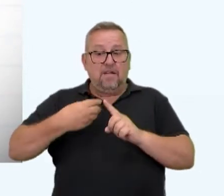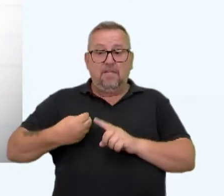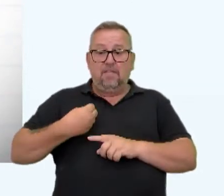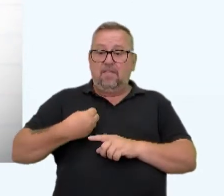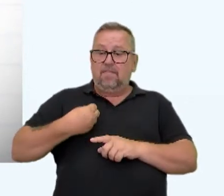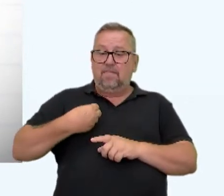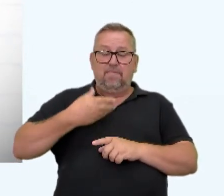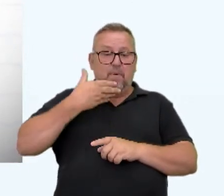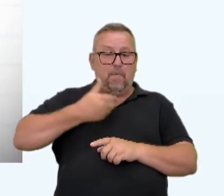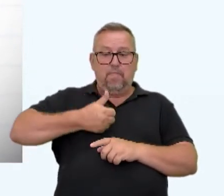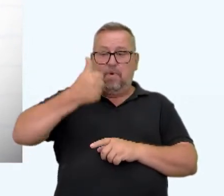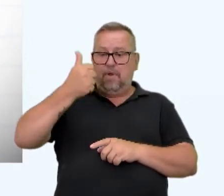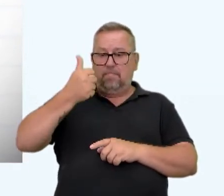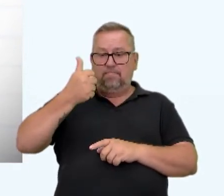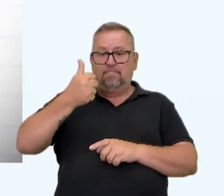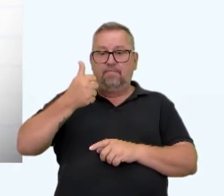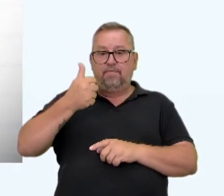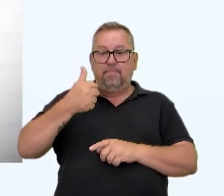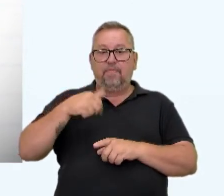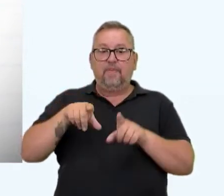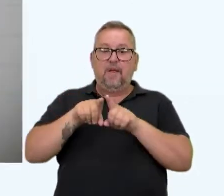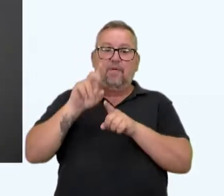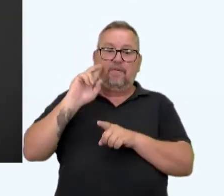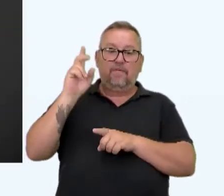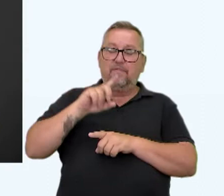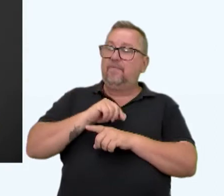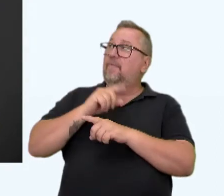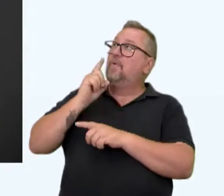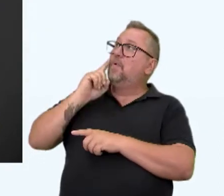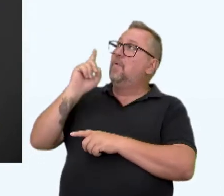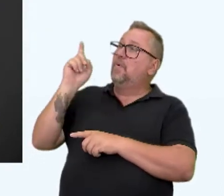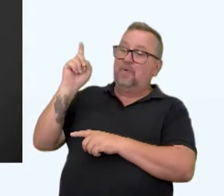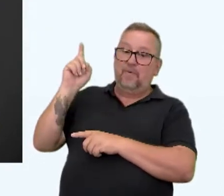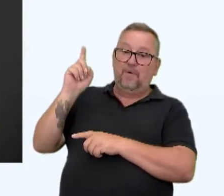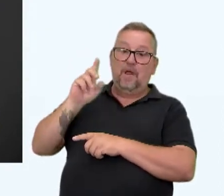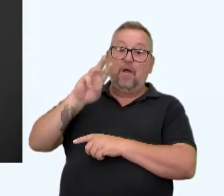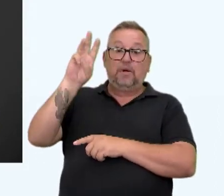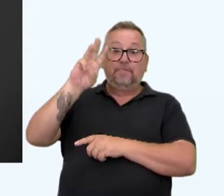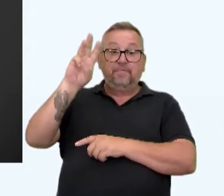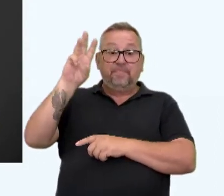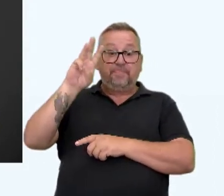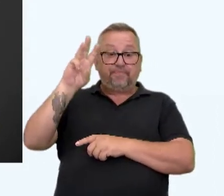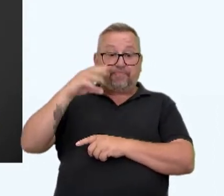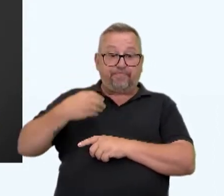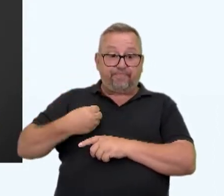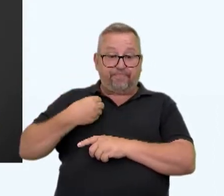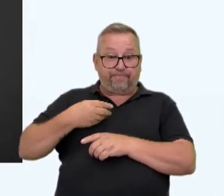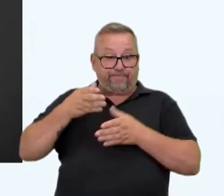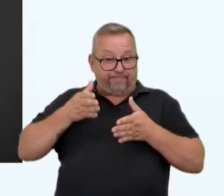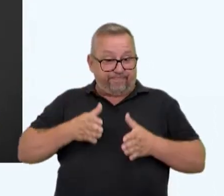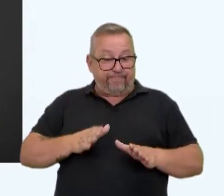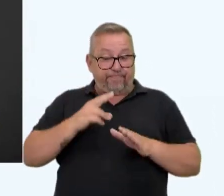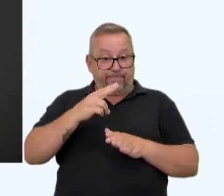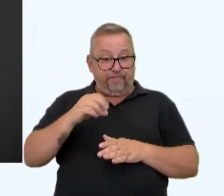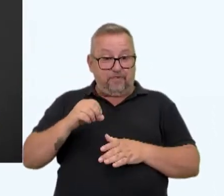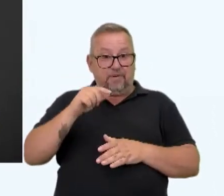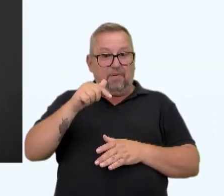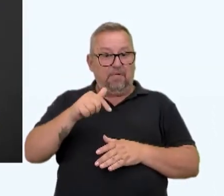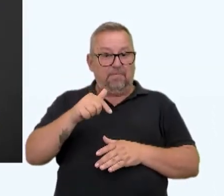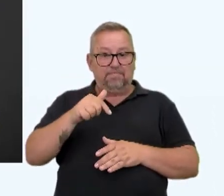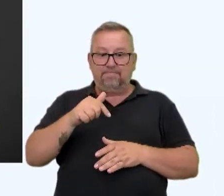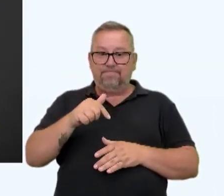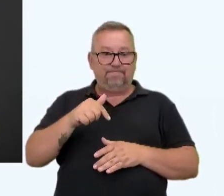vida bem diferente. Como você pode ver no gráfico, no Maranhão, a esperança de vida ao nascer em 2017 não